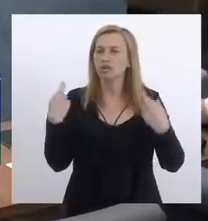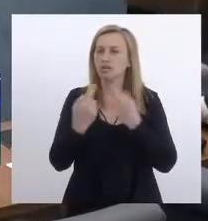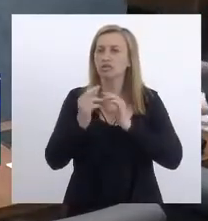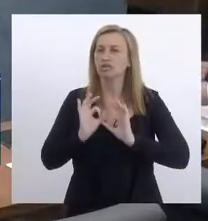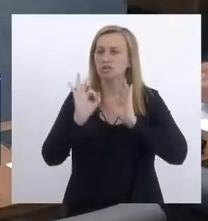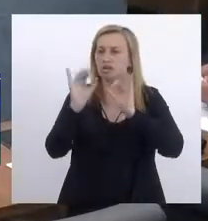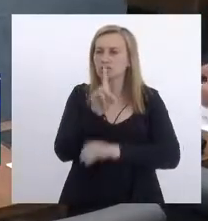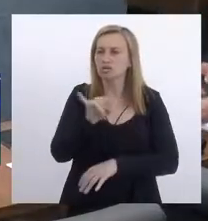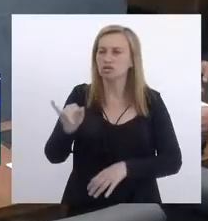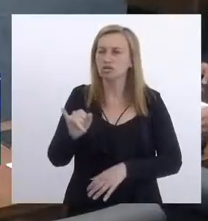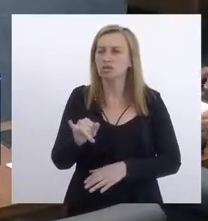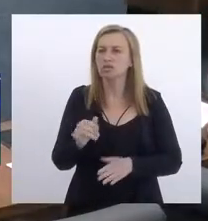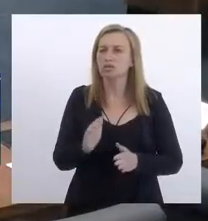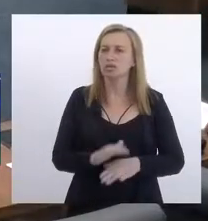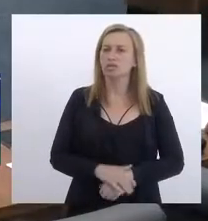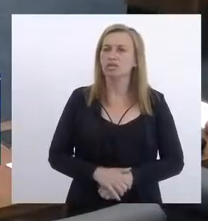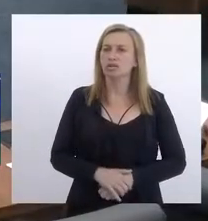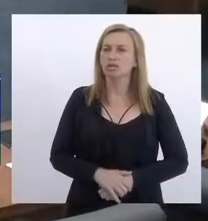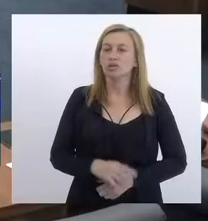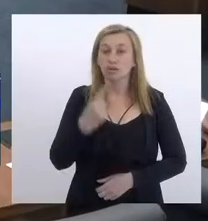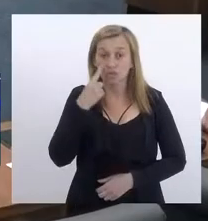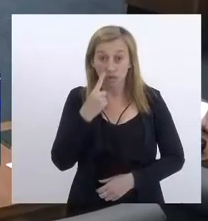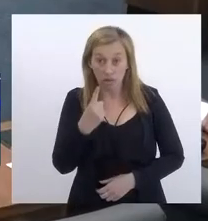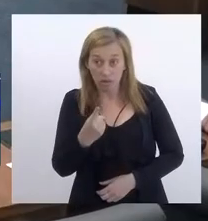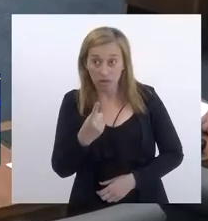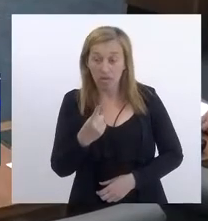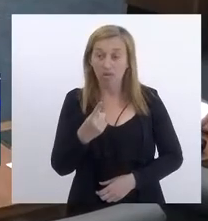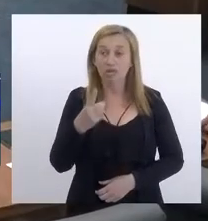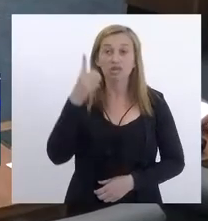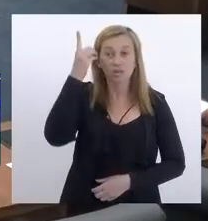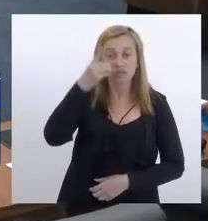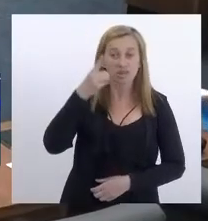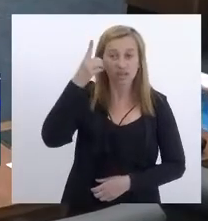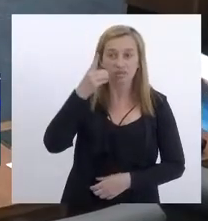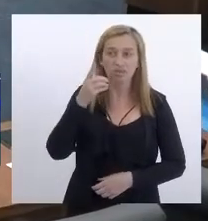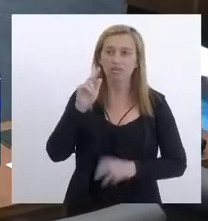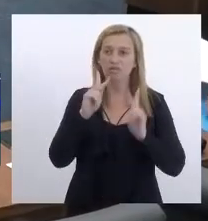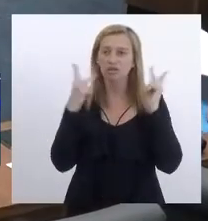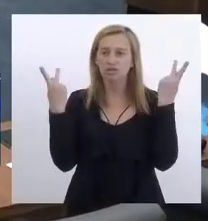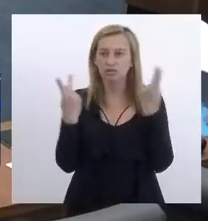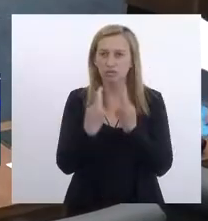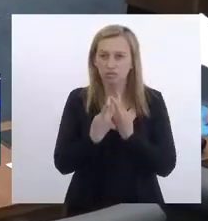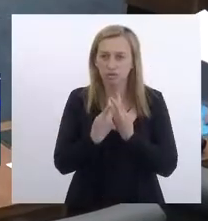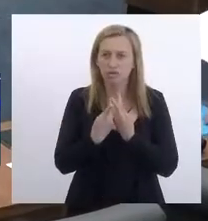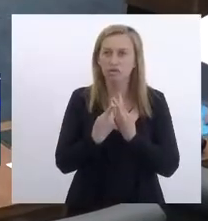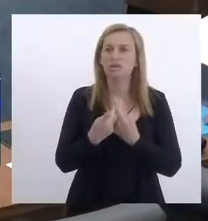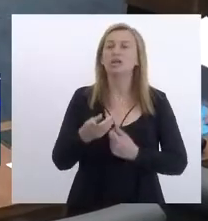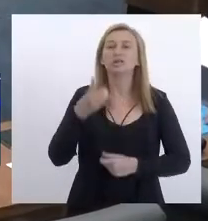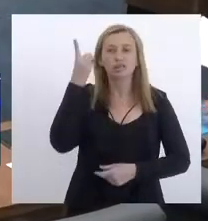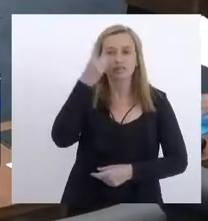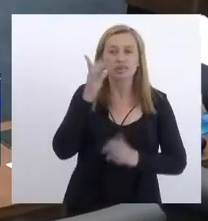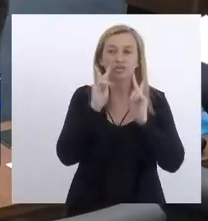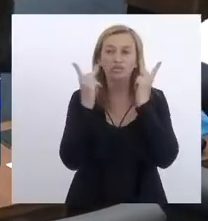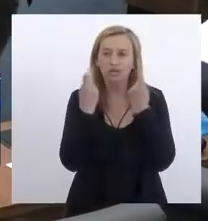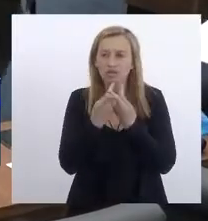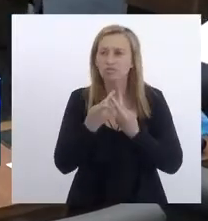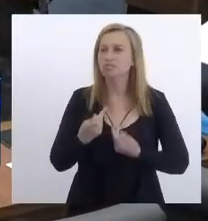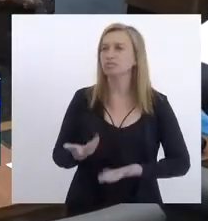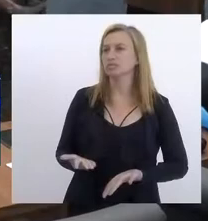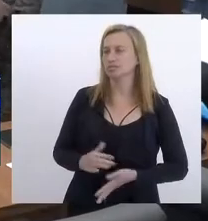dia. A presidência viu aqui há pouco o deputado Vandro Família. Deputado Vandro Família, por